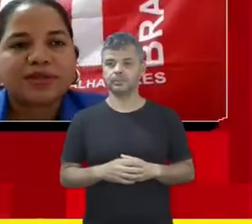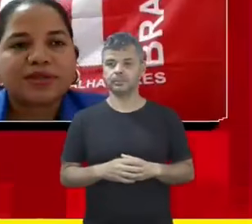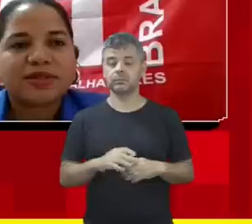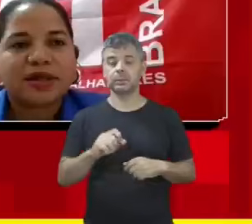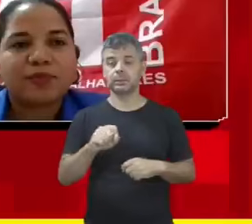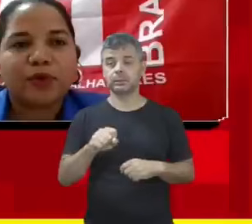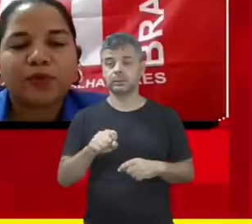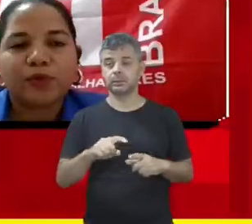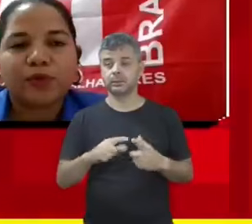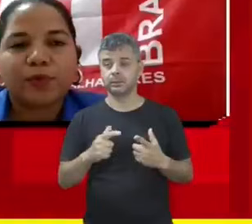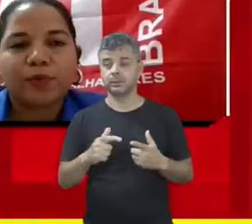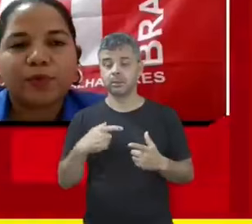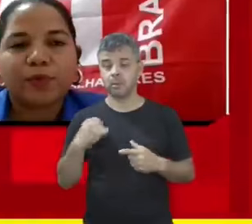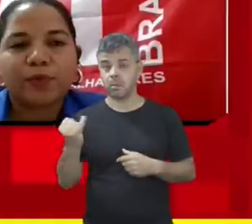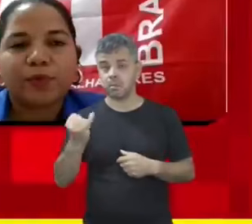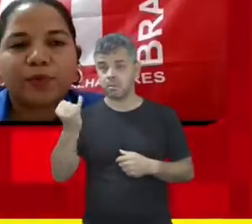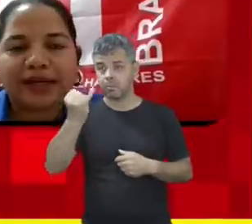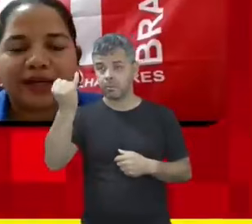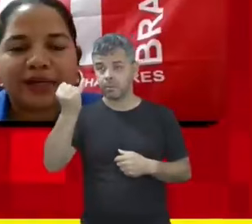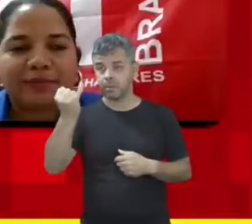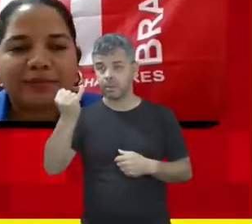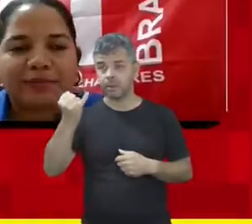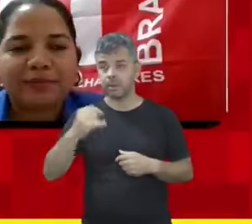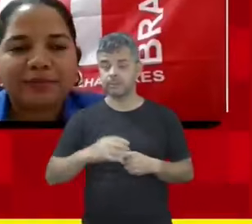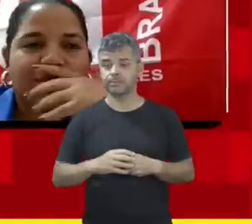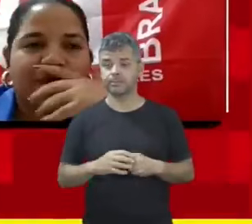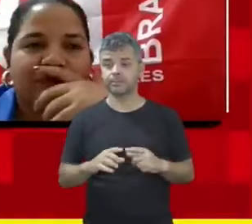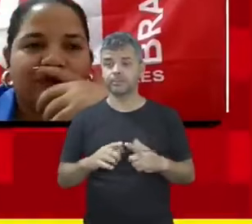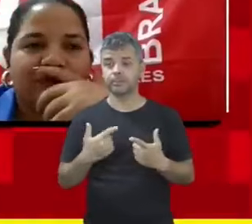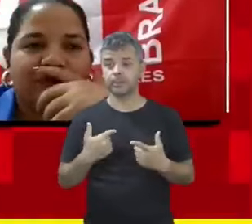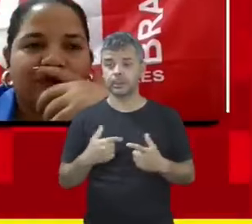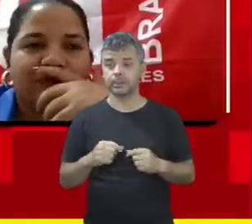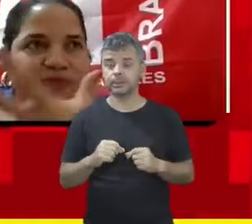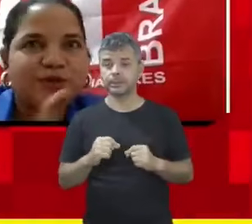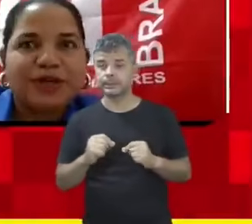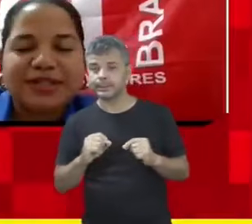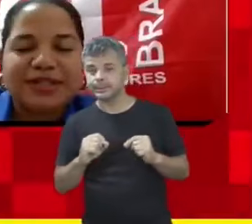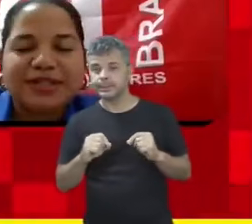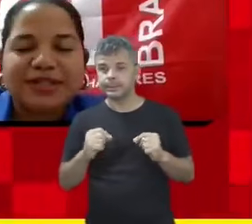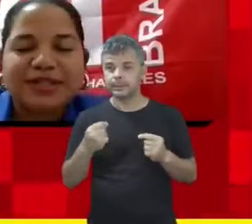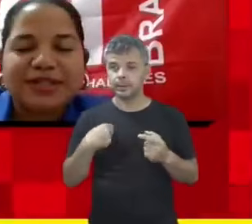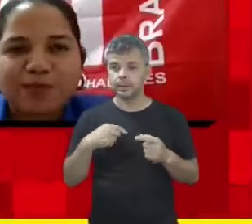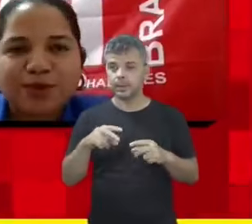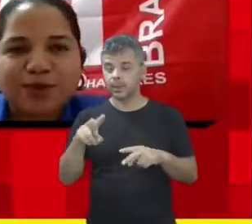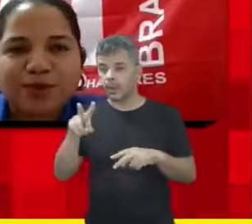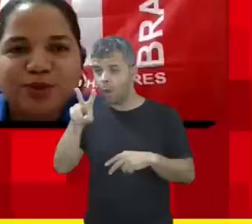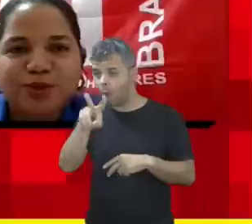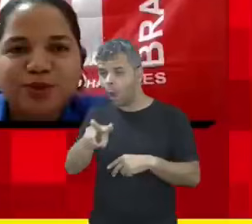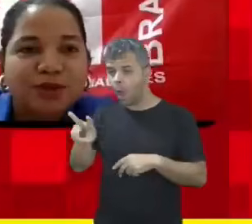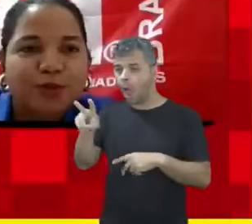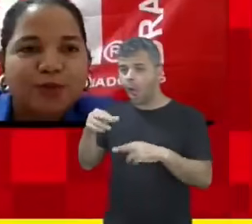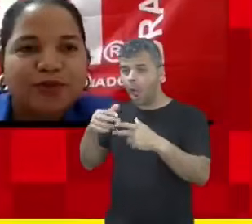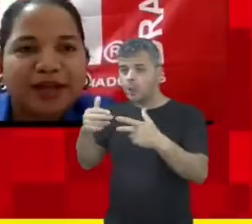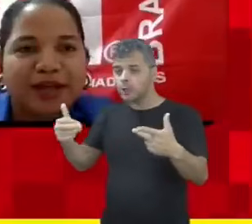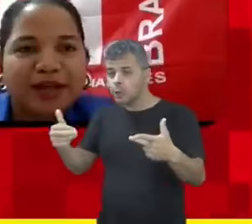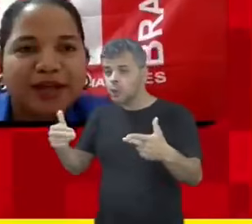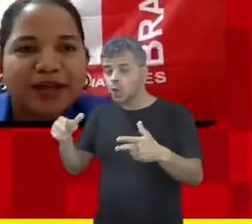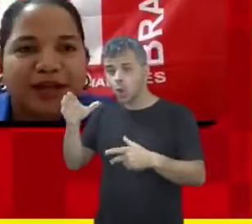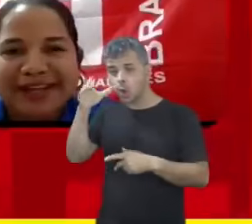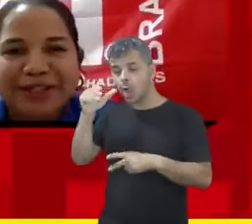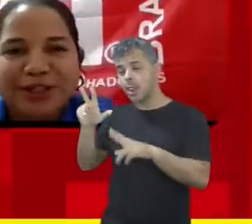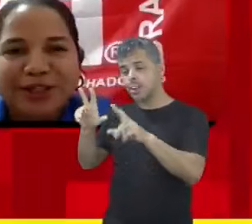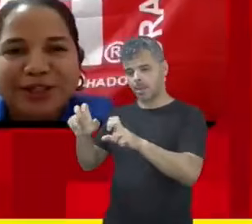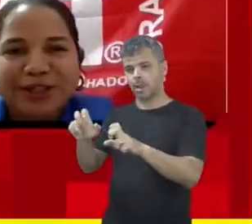Sim, sim, muito importante. Estava até tentando visualizar também algumas curiosidades sobre o